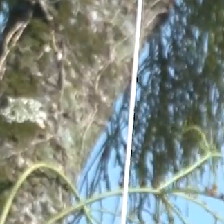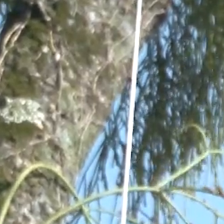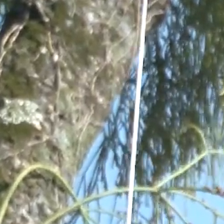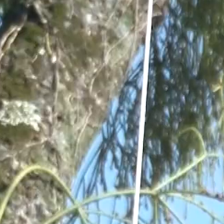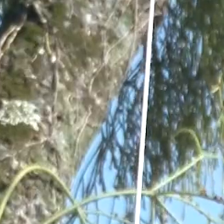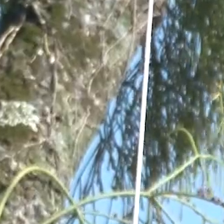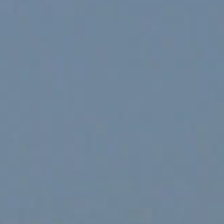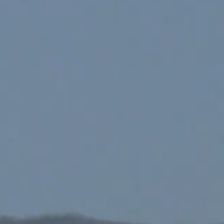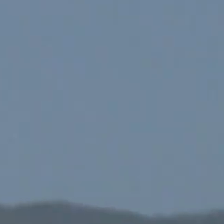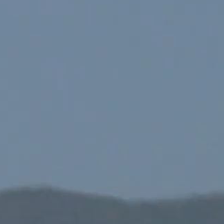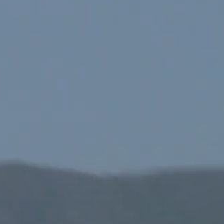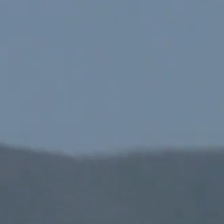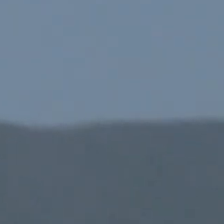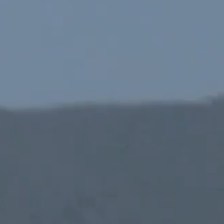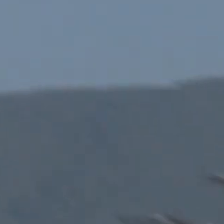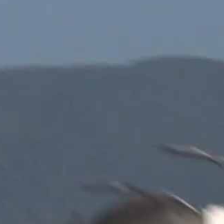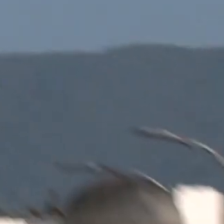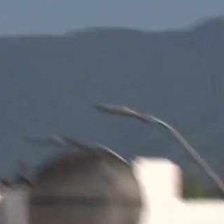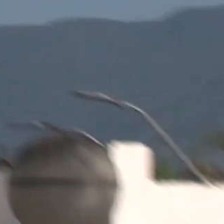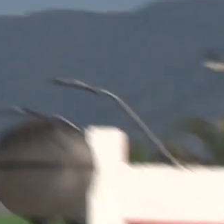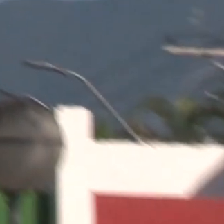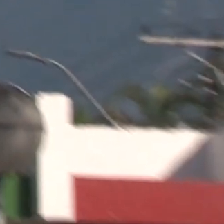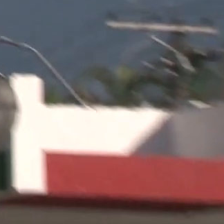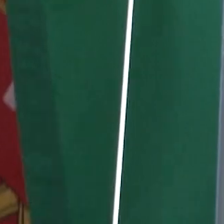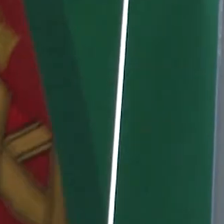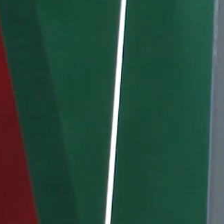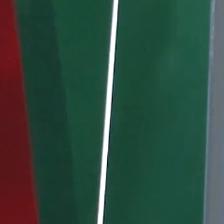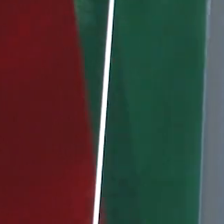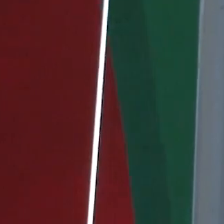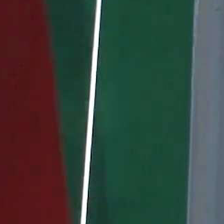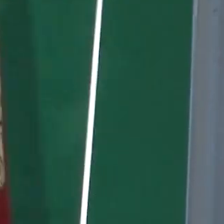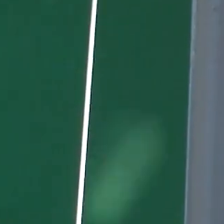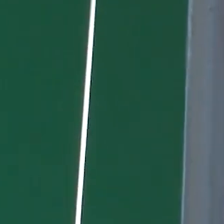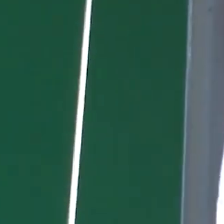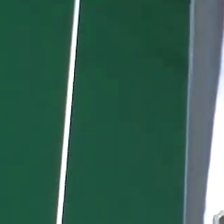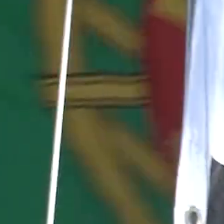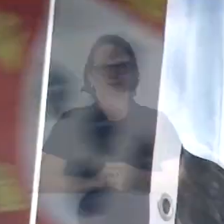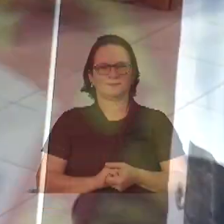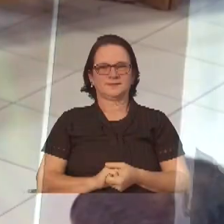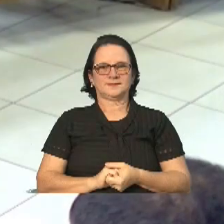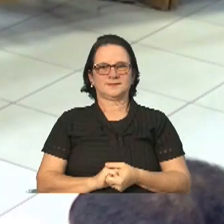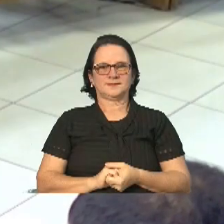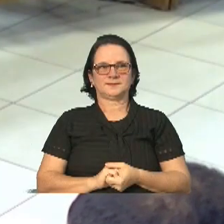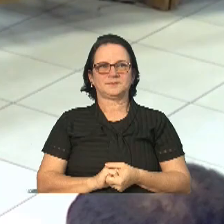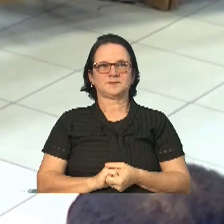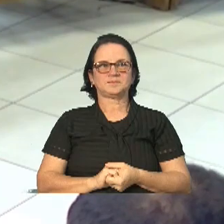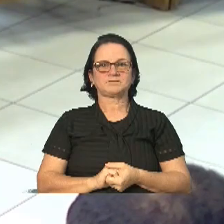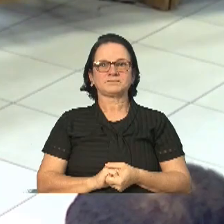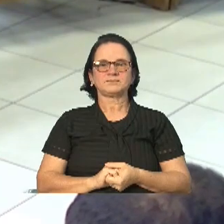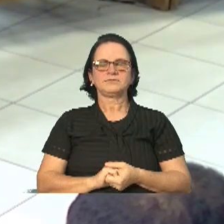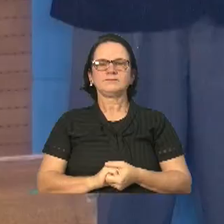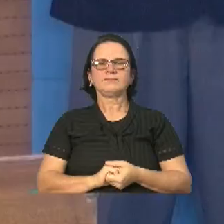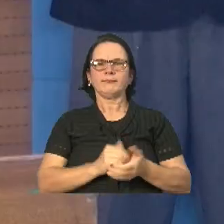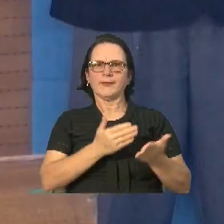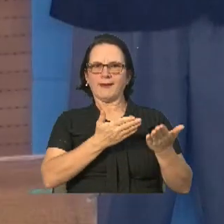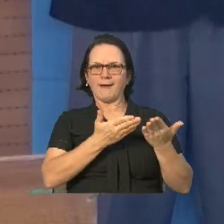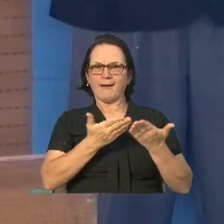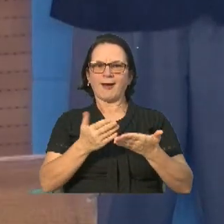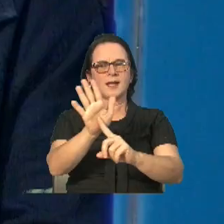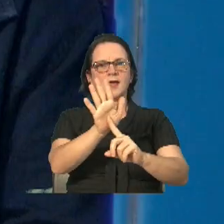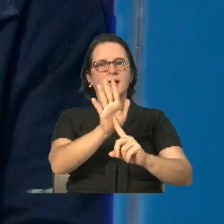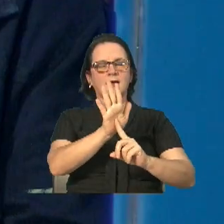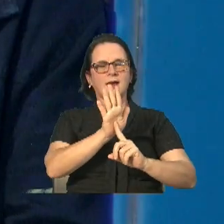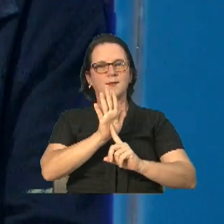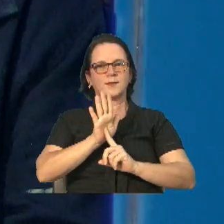ao Dia de Portugal, de Camões e das Comunidades Portuguesas, foi realizado na Câmara Municipal de Cubatão um ato